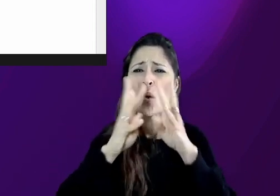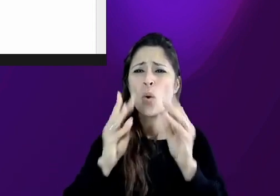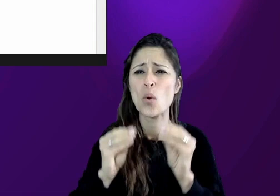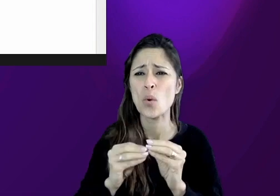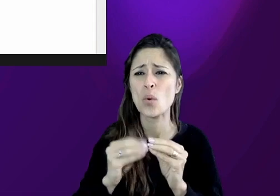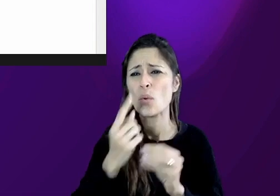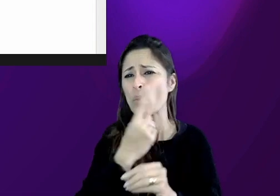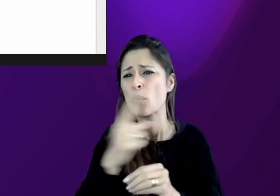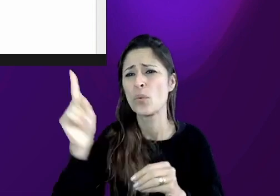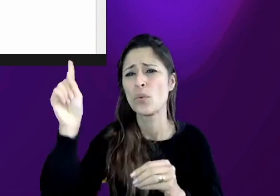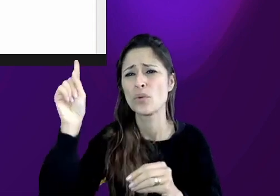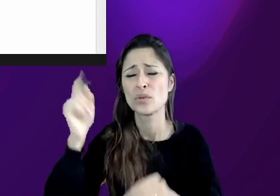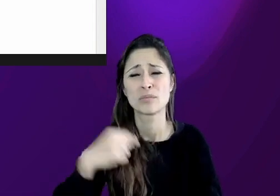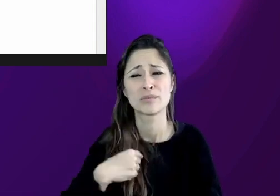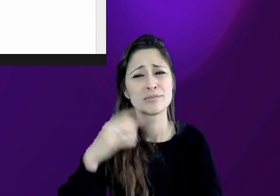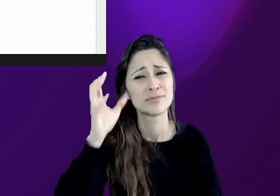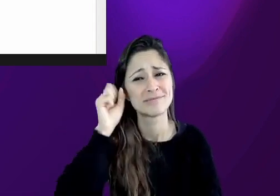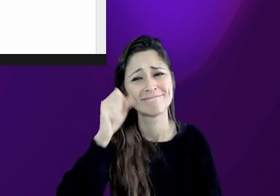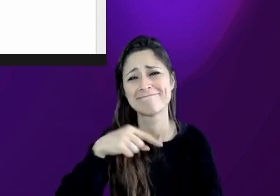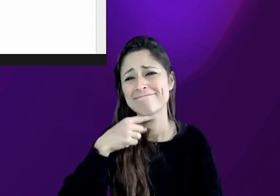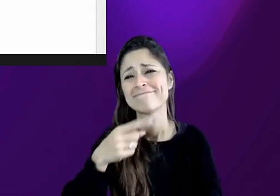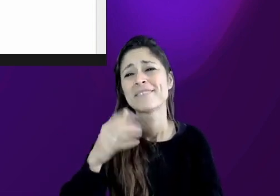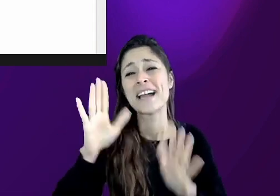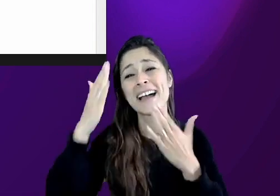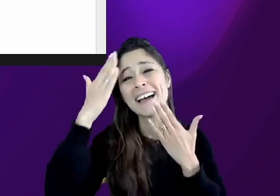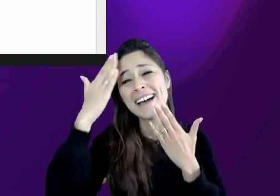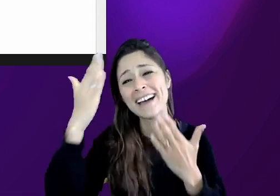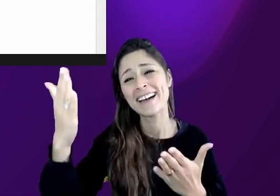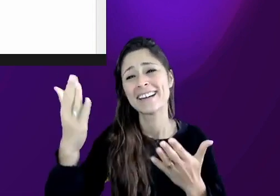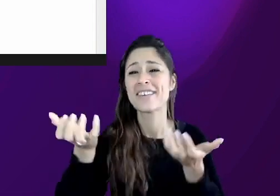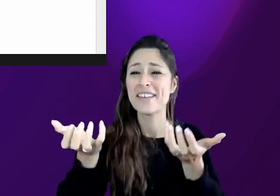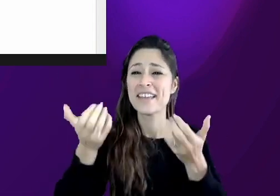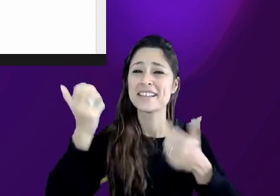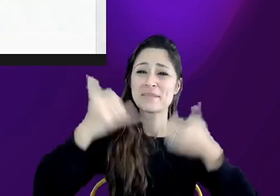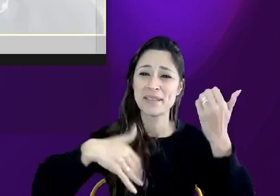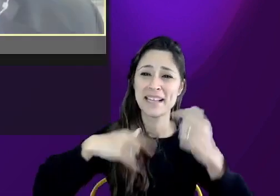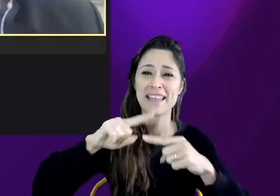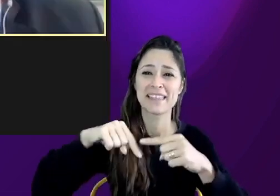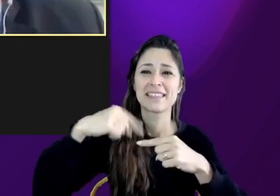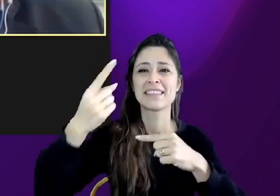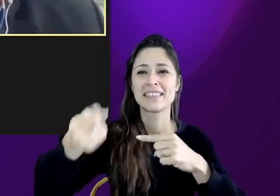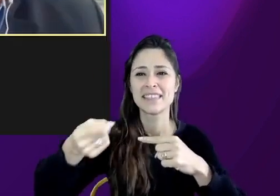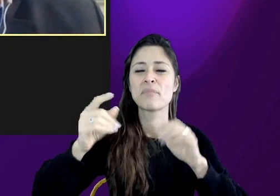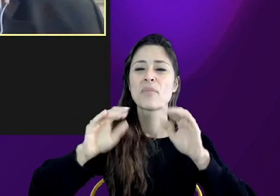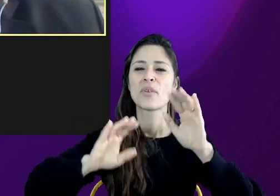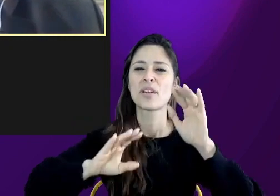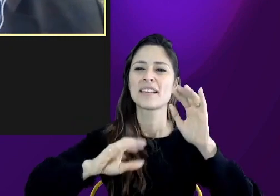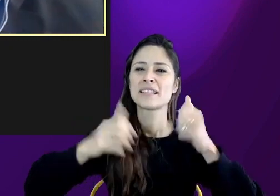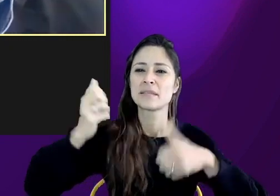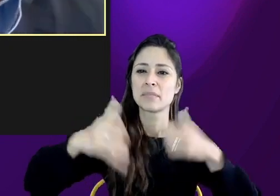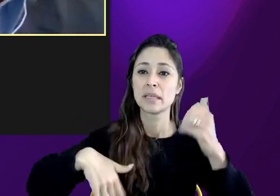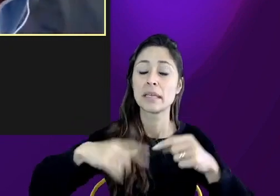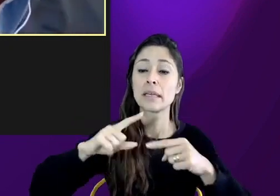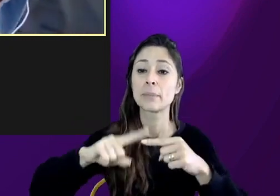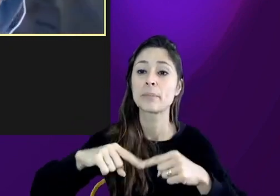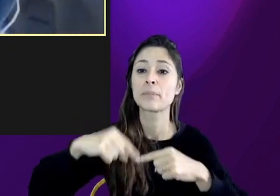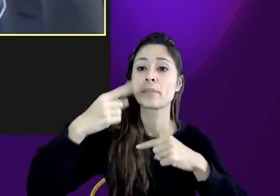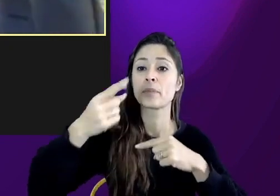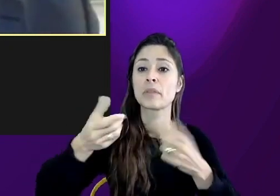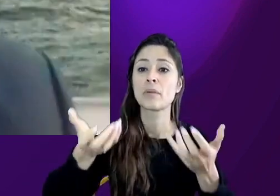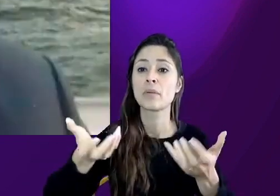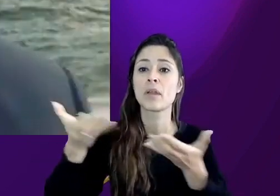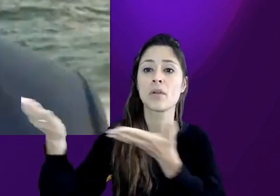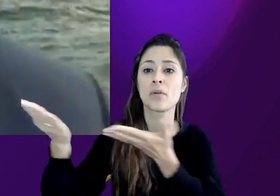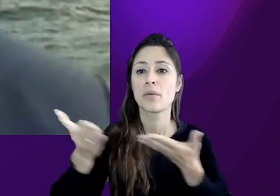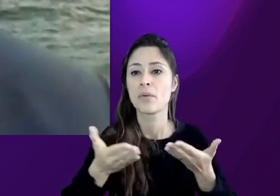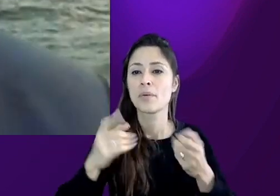último slide aí. Te agradeço muito, vamos ter muito comentar sobre isso depois, nos comentários. Em seguida, eu queria convidar o